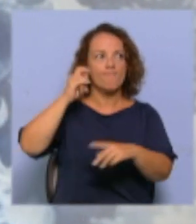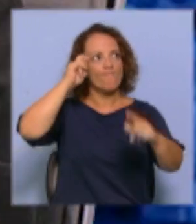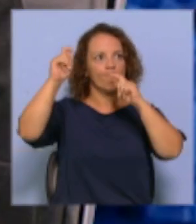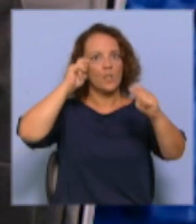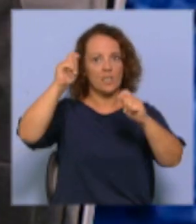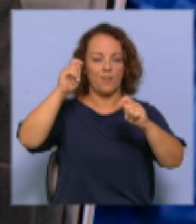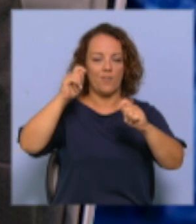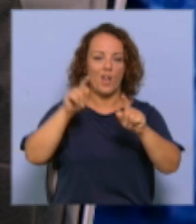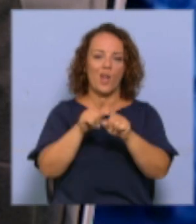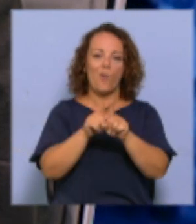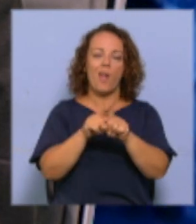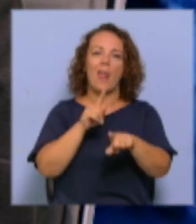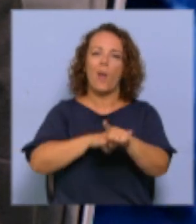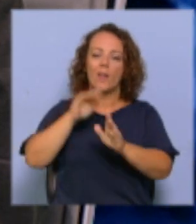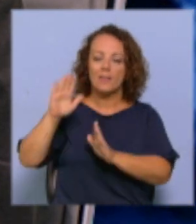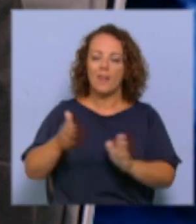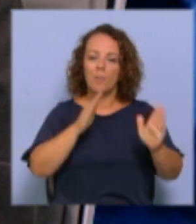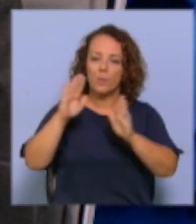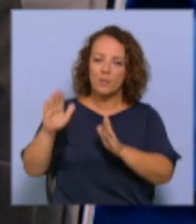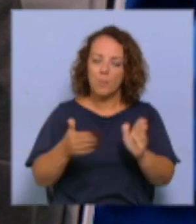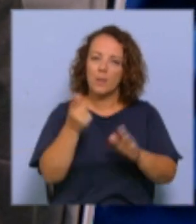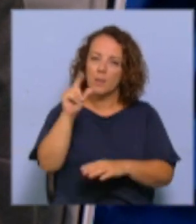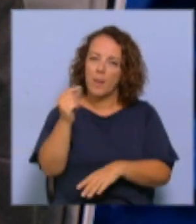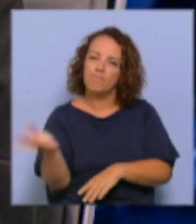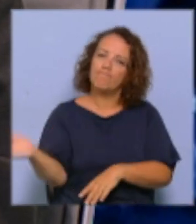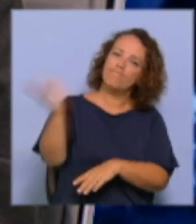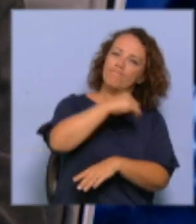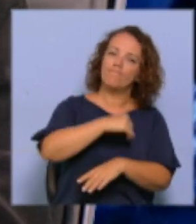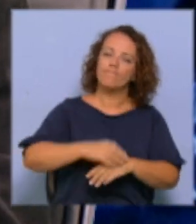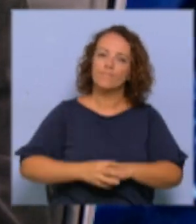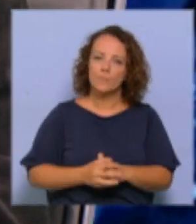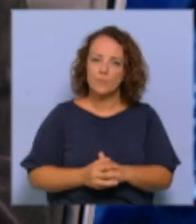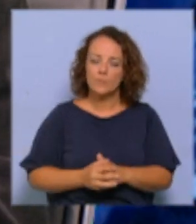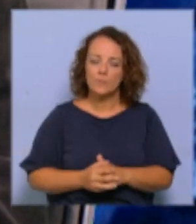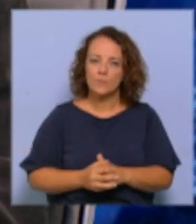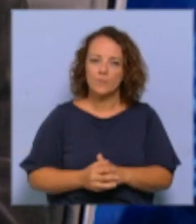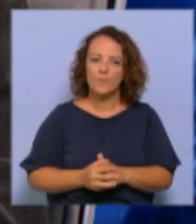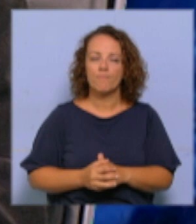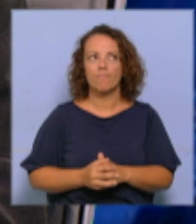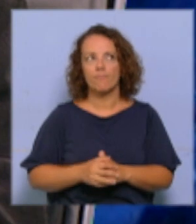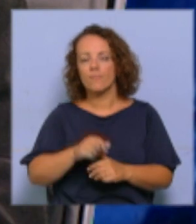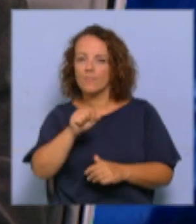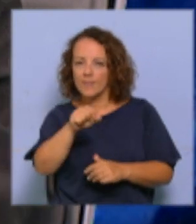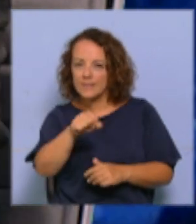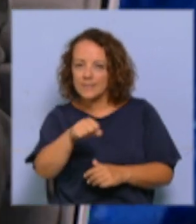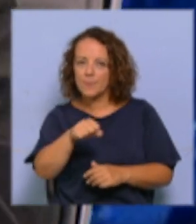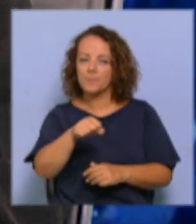mandato que é feito em cada tempo, e de vós também para a minha vinha? Sim, eu acho